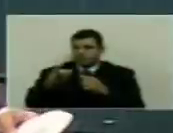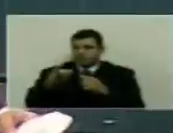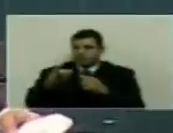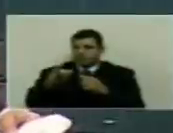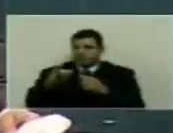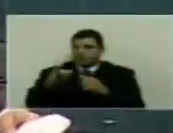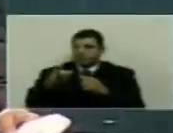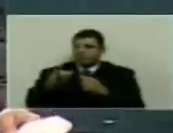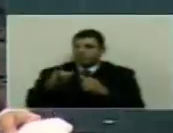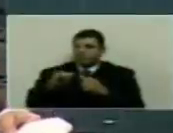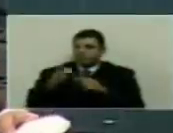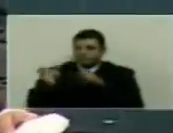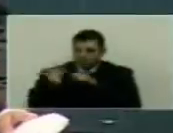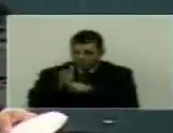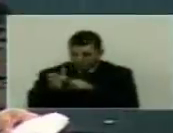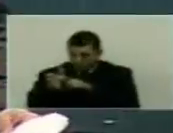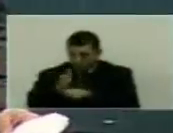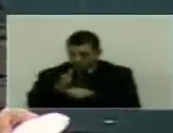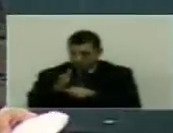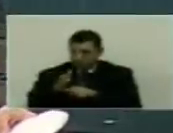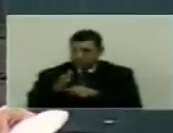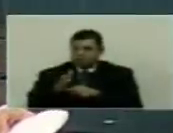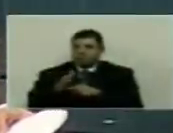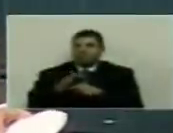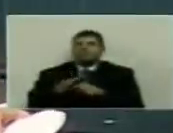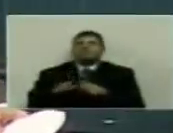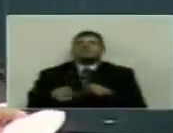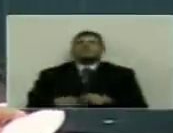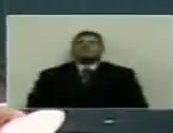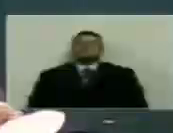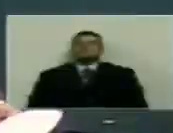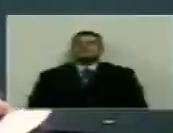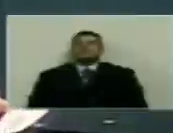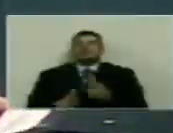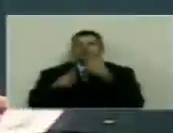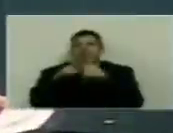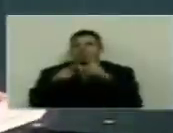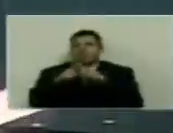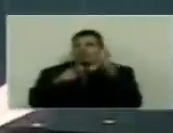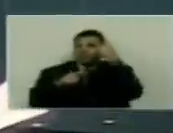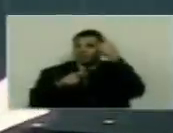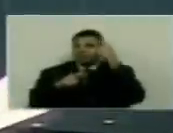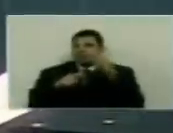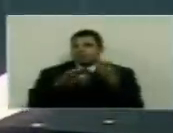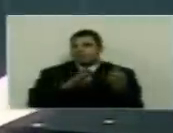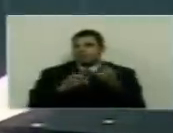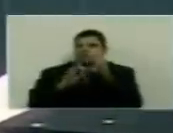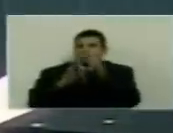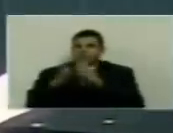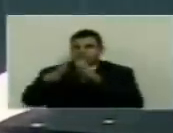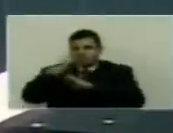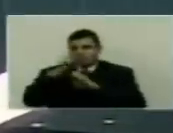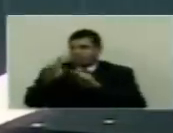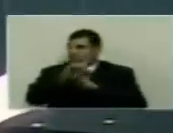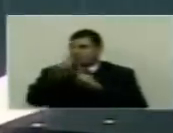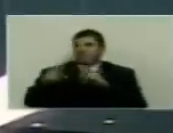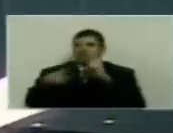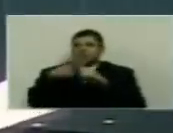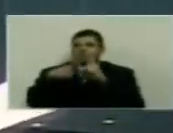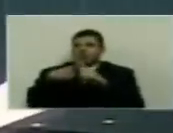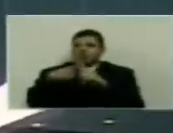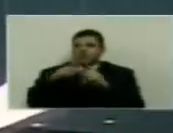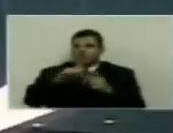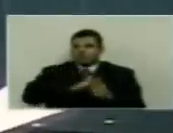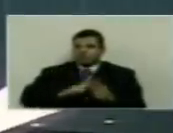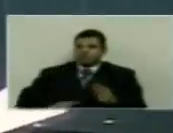de inquérito para investigar um problema que eu acho que não é nem da direção da empresa. Porque quando